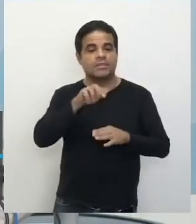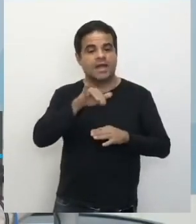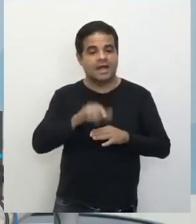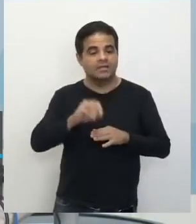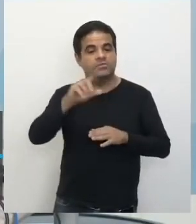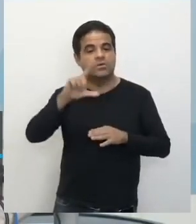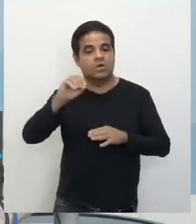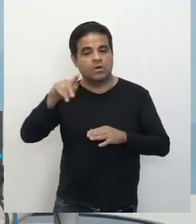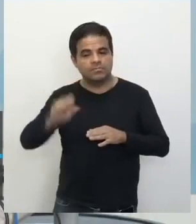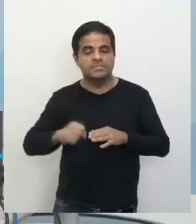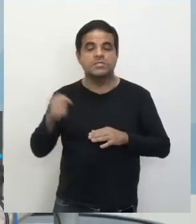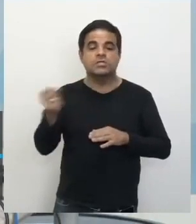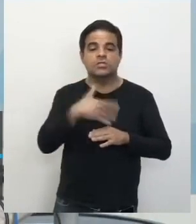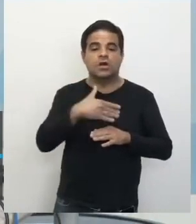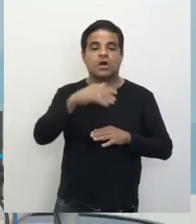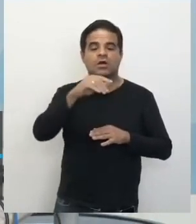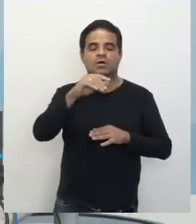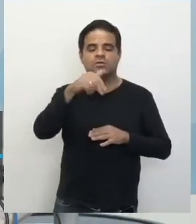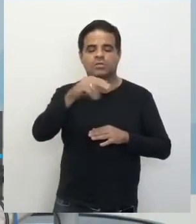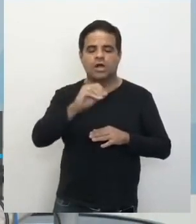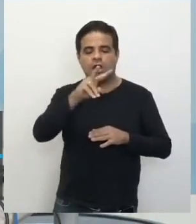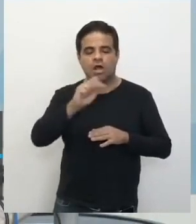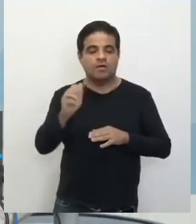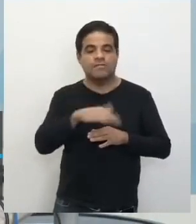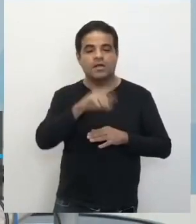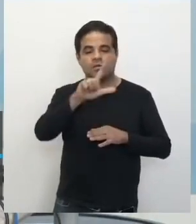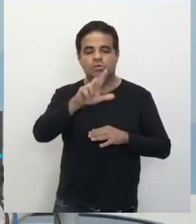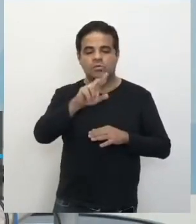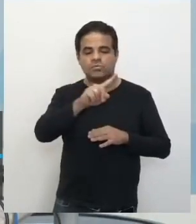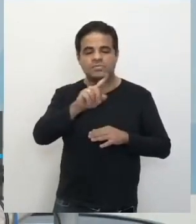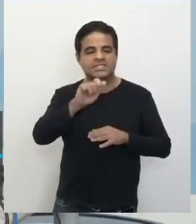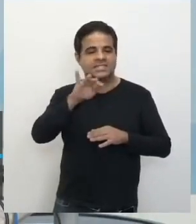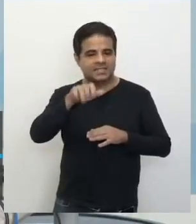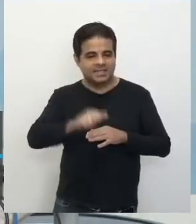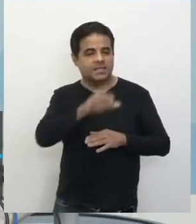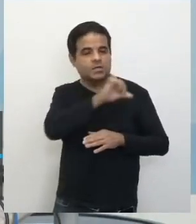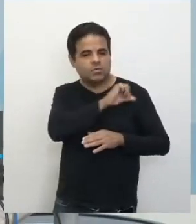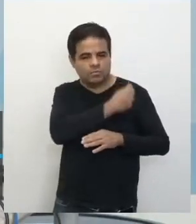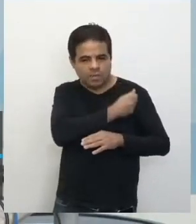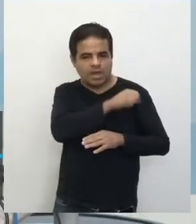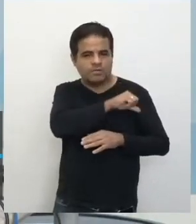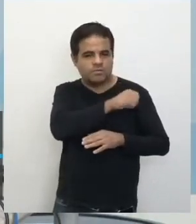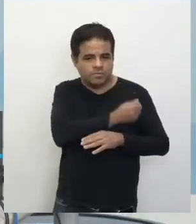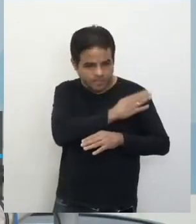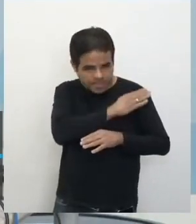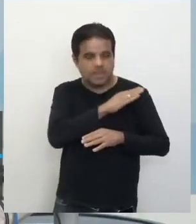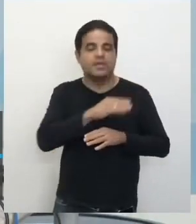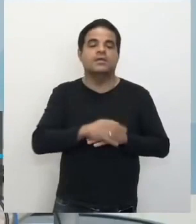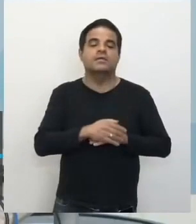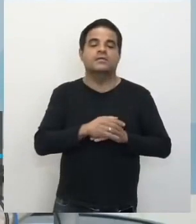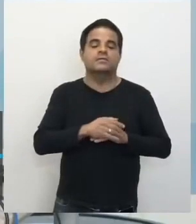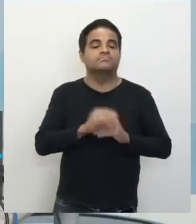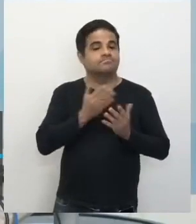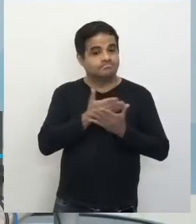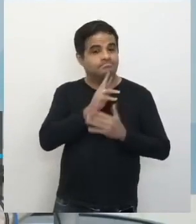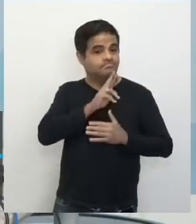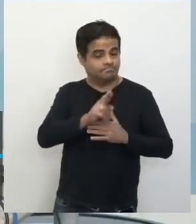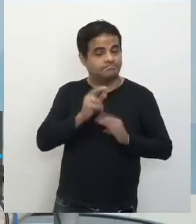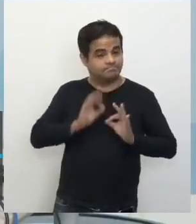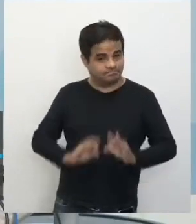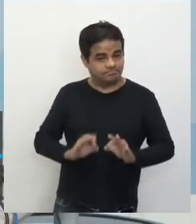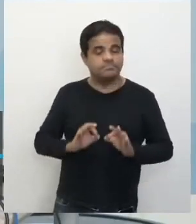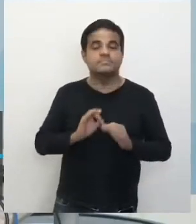Nova Lusitânia, acompanhando aqui com os alunos do 9A e 9B, XY mais 2X menos Y menos 2,